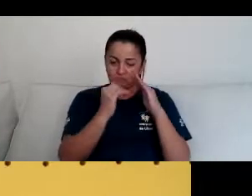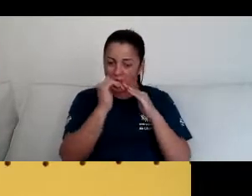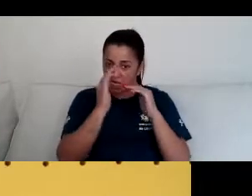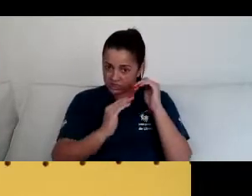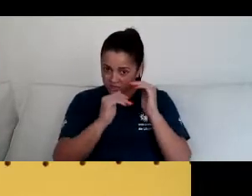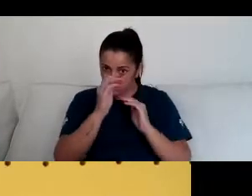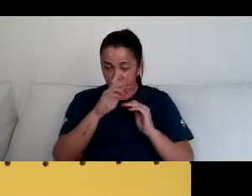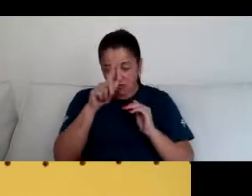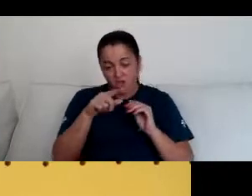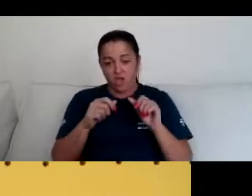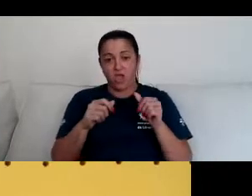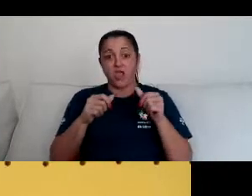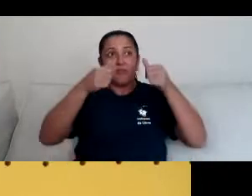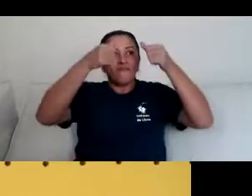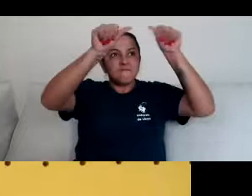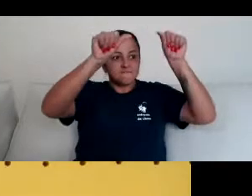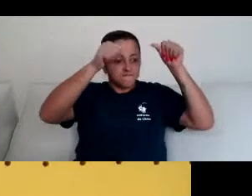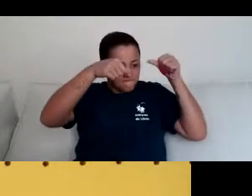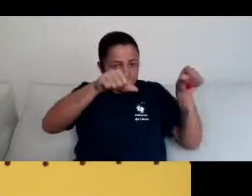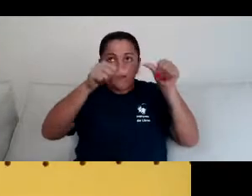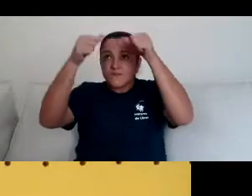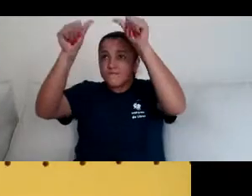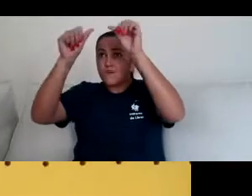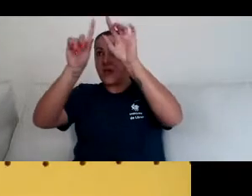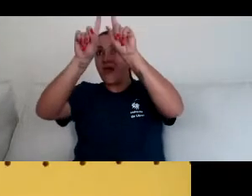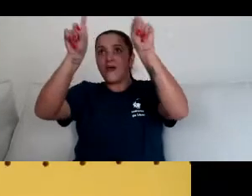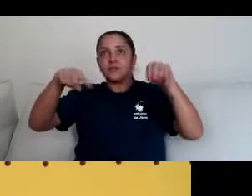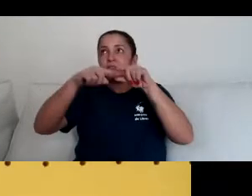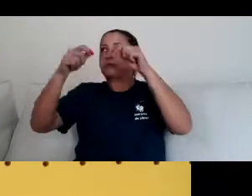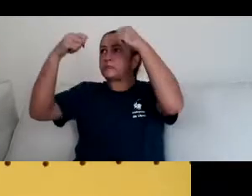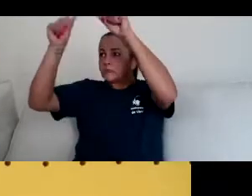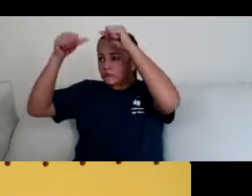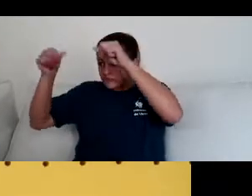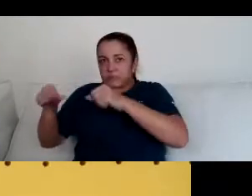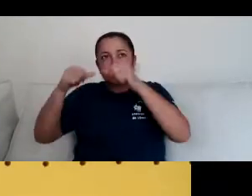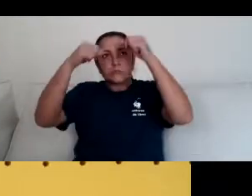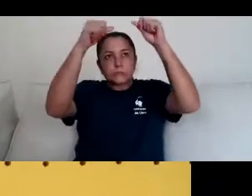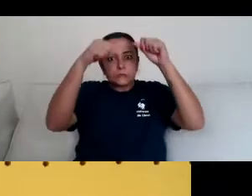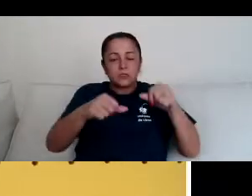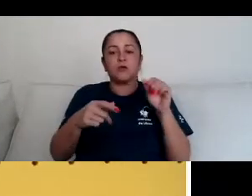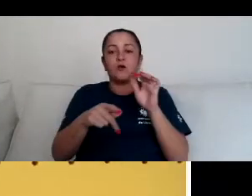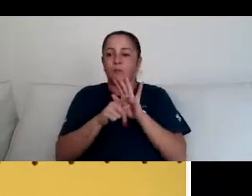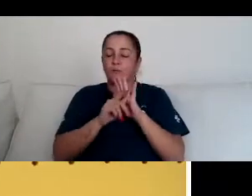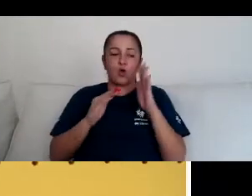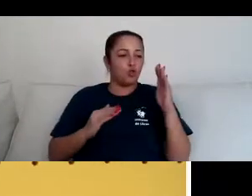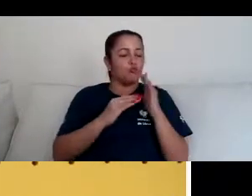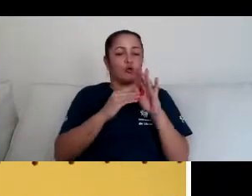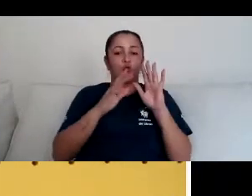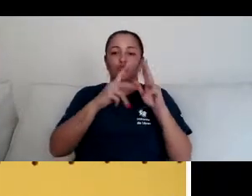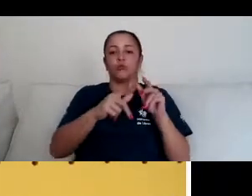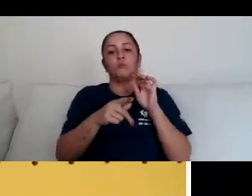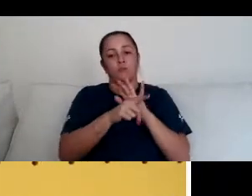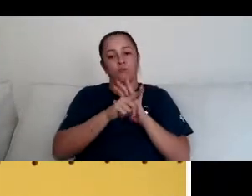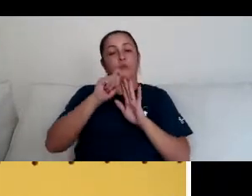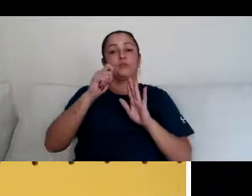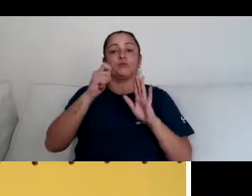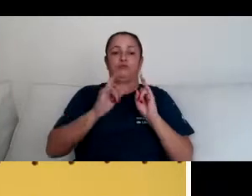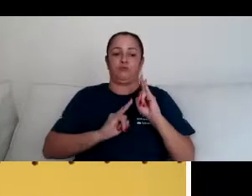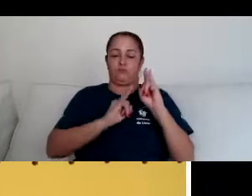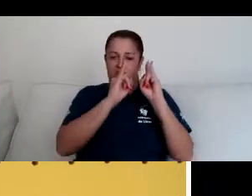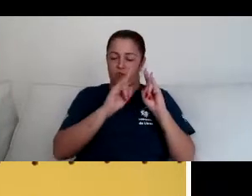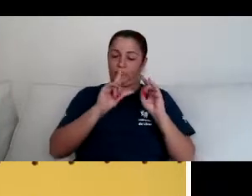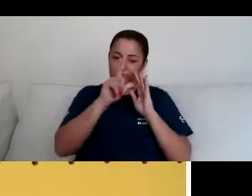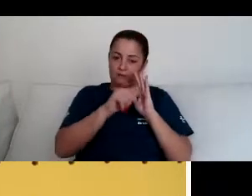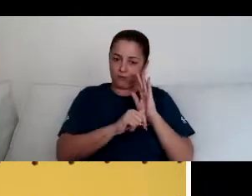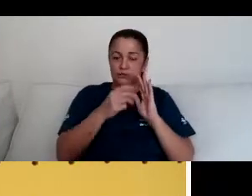colar cartazes com mini biografias de autoras negras por todo o prédio. Depois disso, fizemos 3 dias de evento.